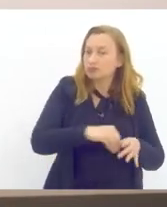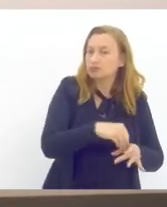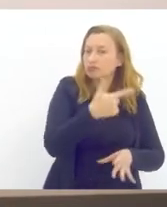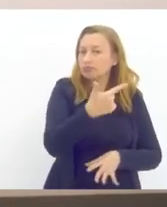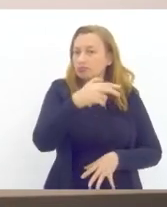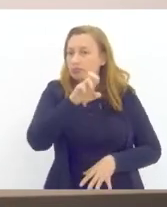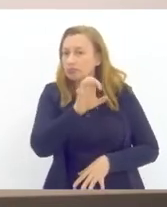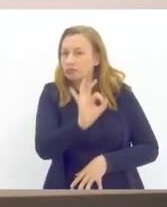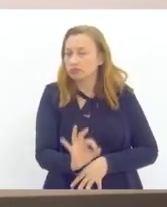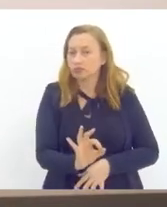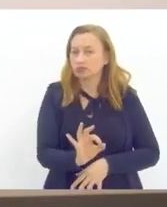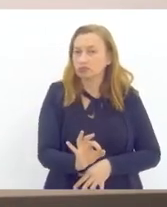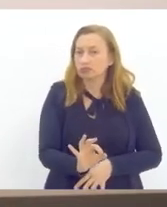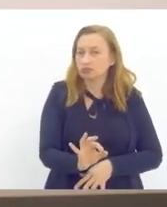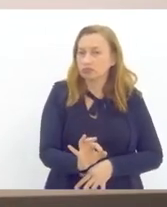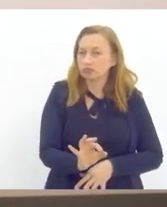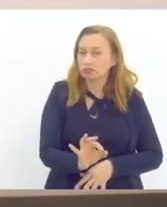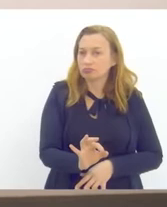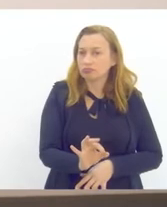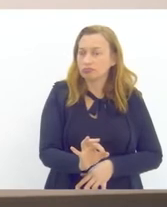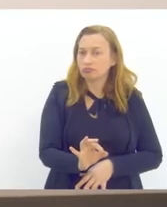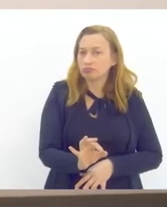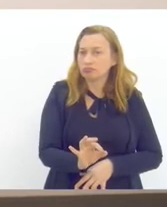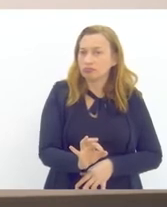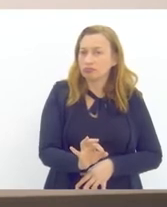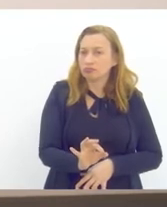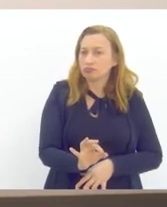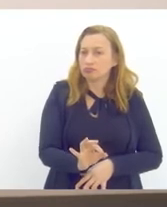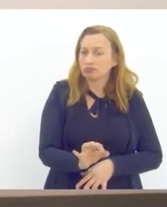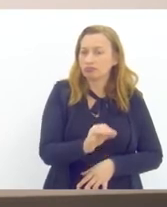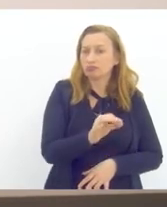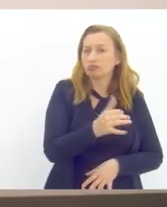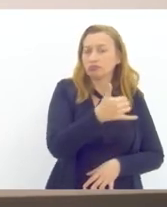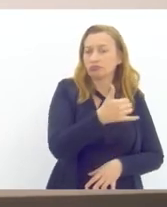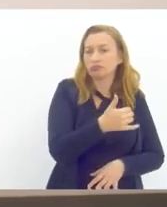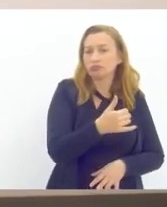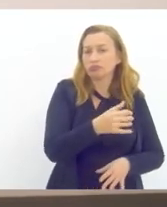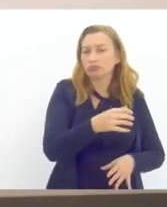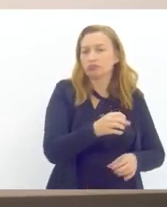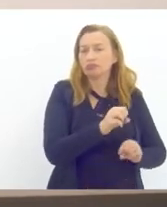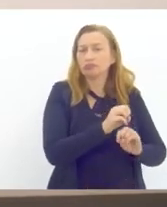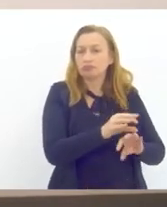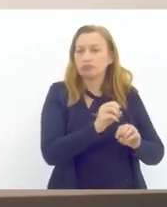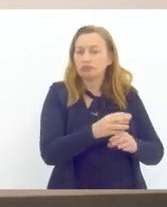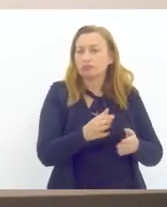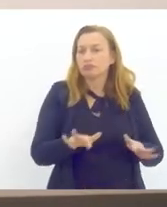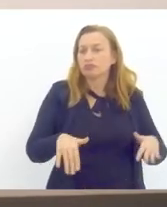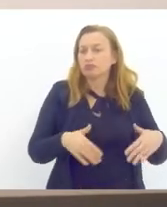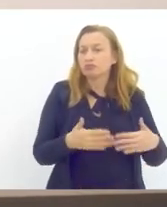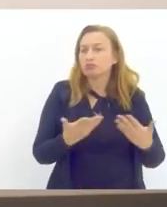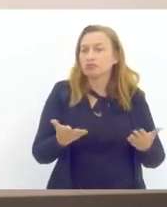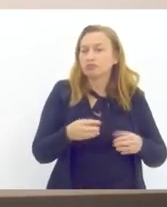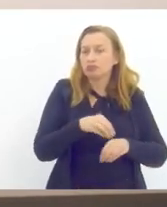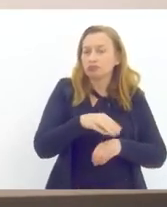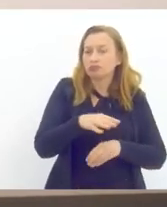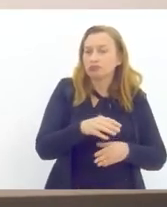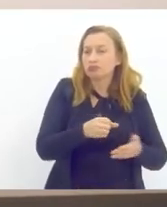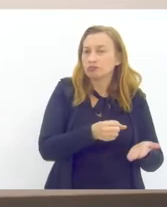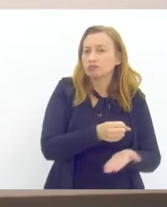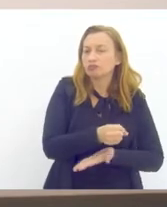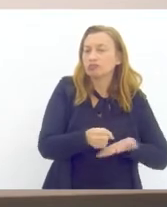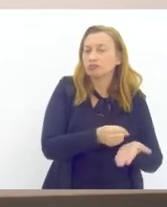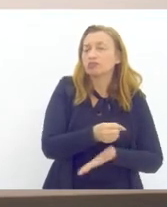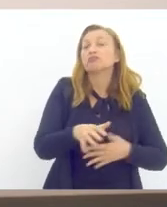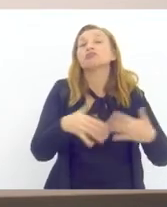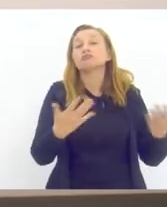25%, seriam destinados à educação com base em que indicadores que vão balizar. que serão os